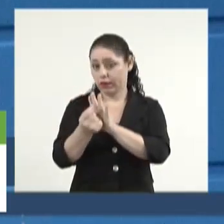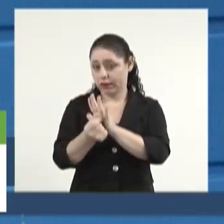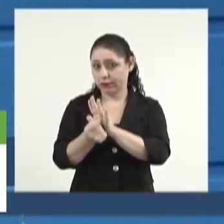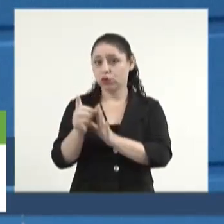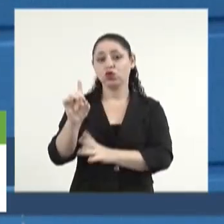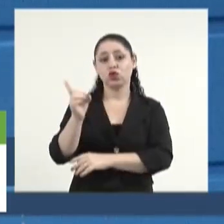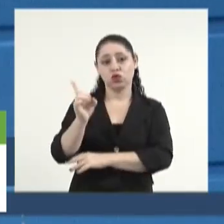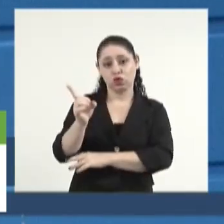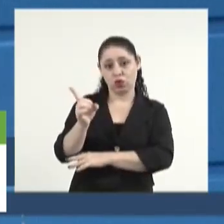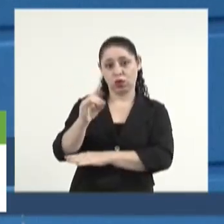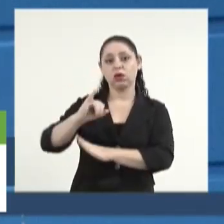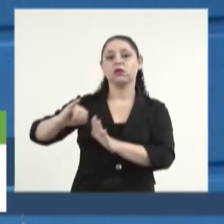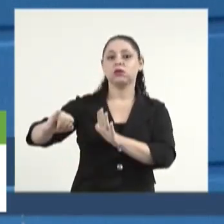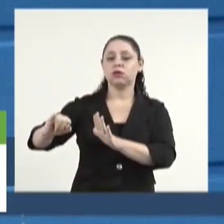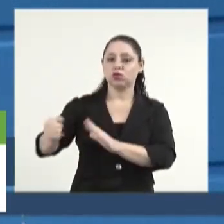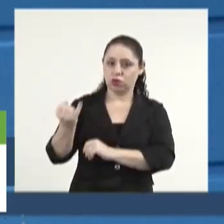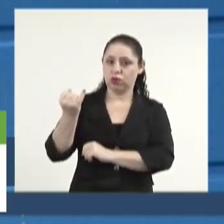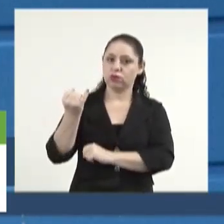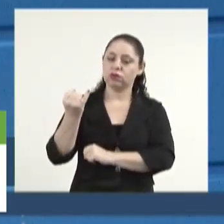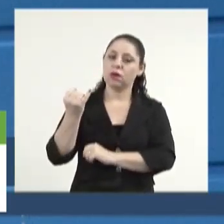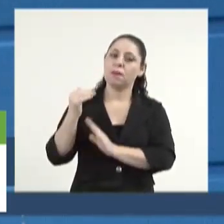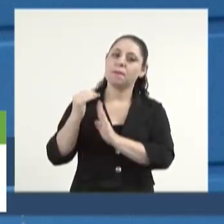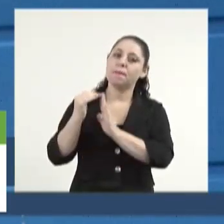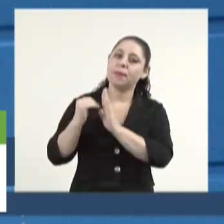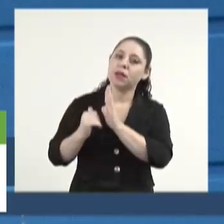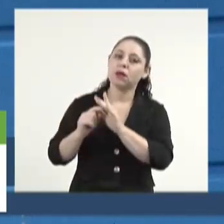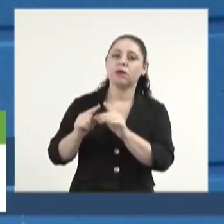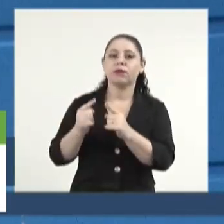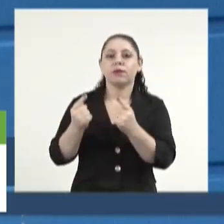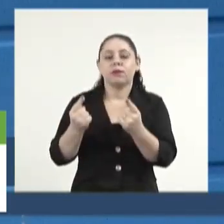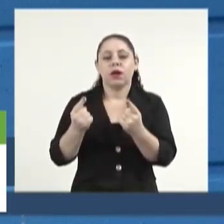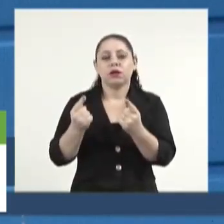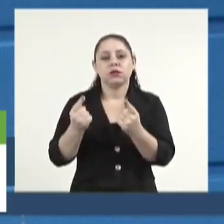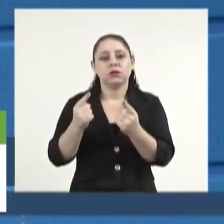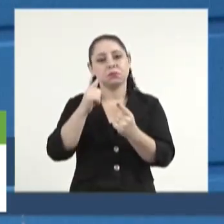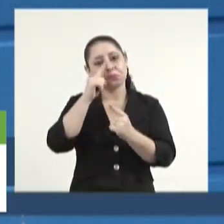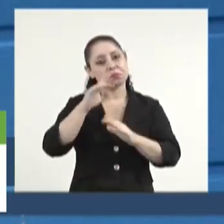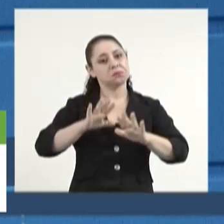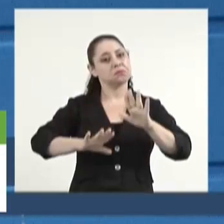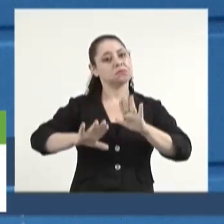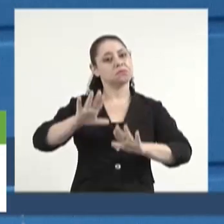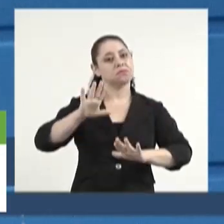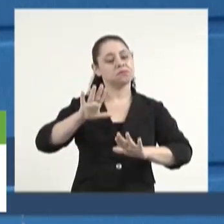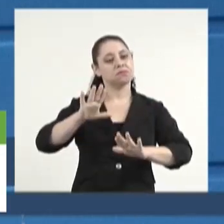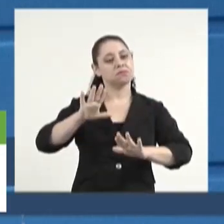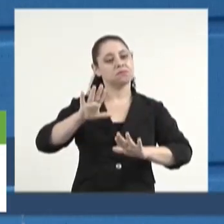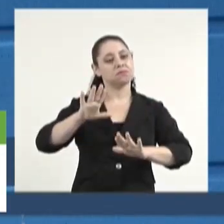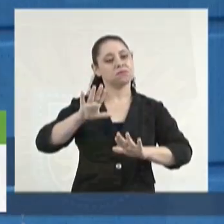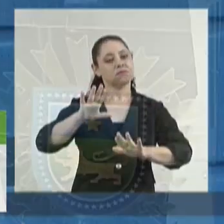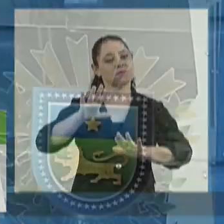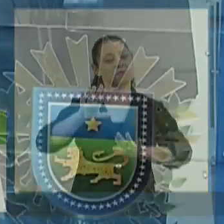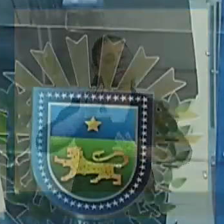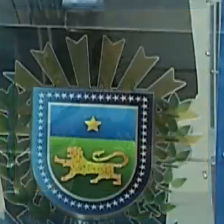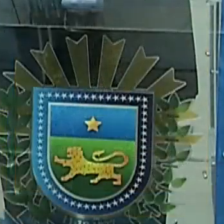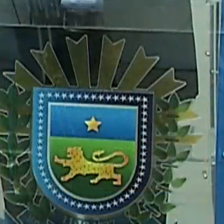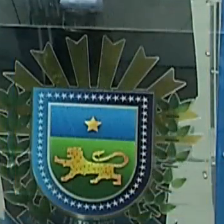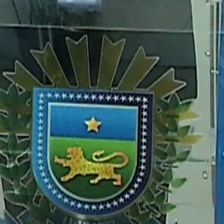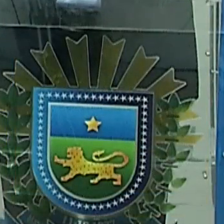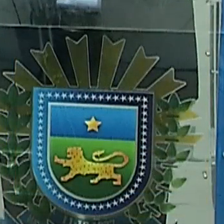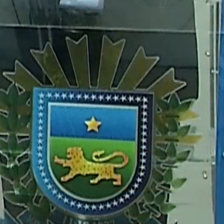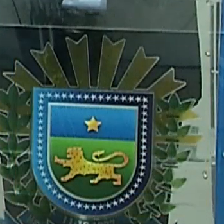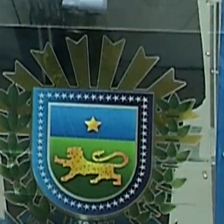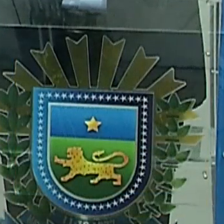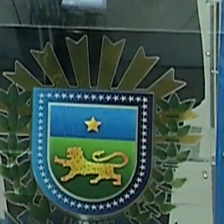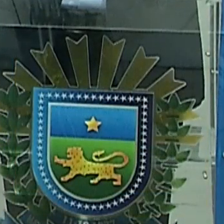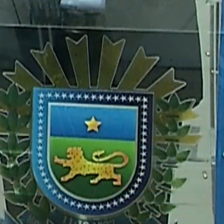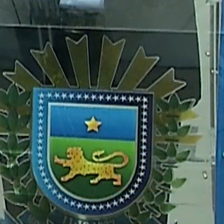em dólar, aí com uma taxa de juros menor, porém com o risco da variação cambial. Bom,